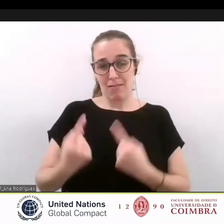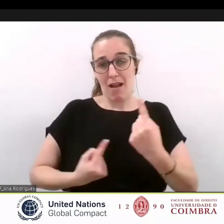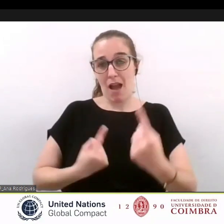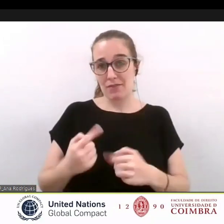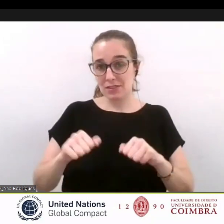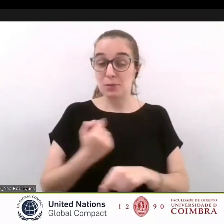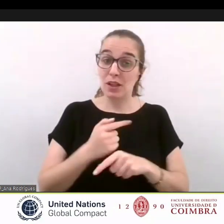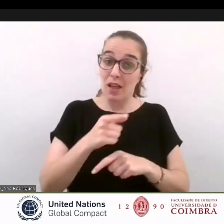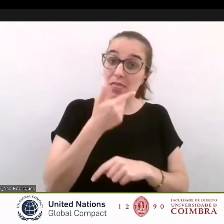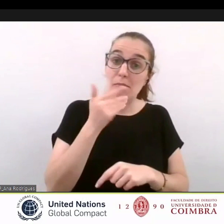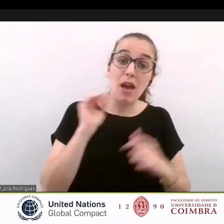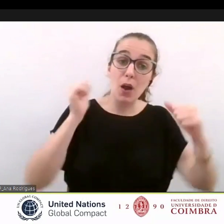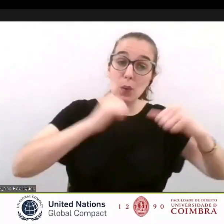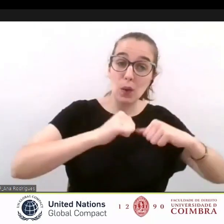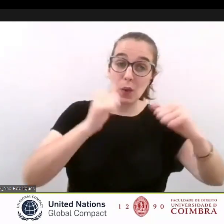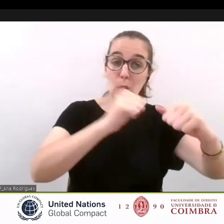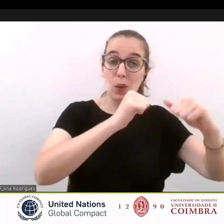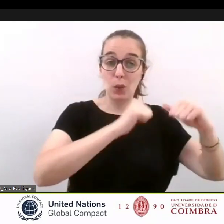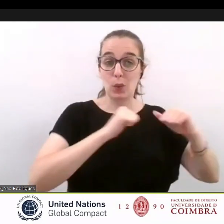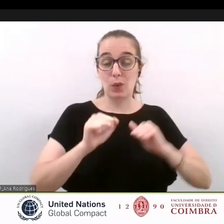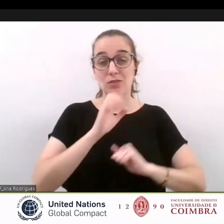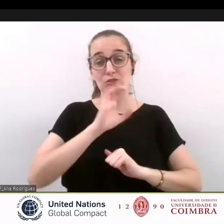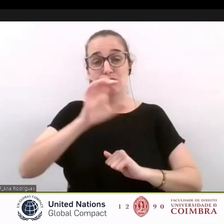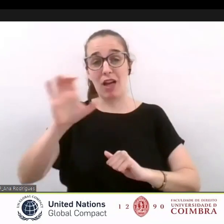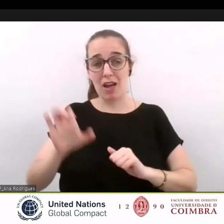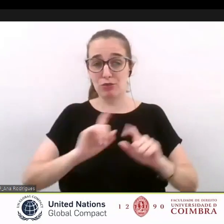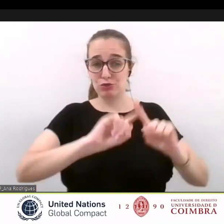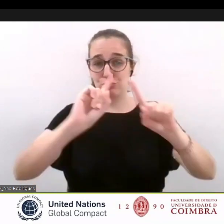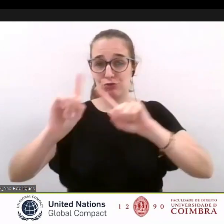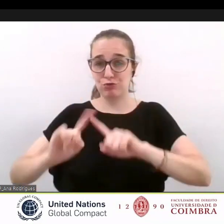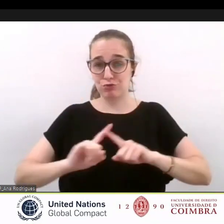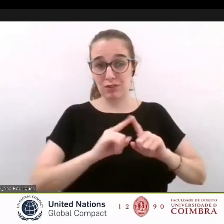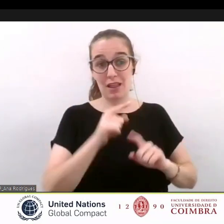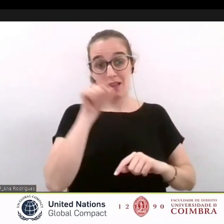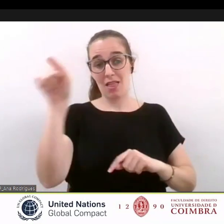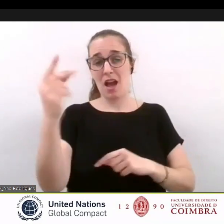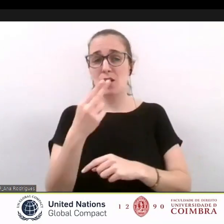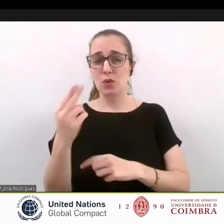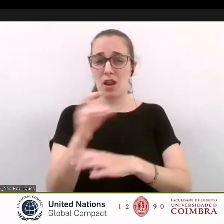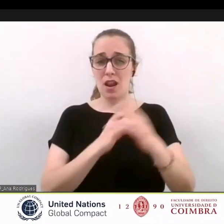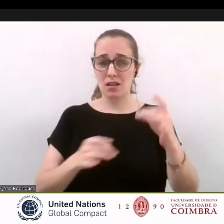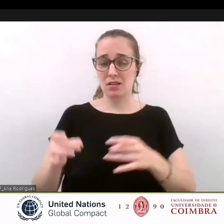um consenso ao nível de todos os Estados que nas Nações Unidas